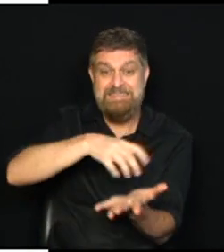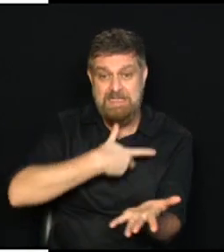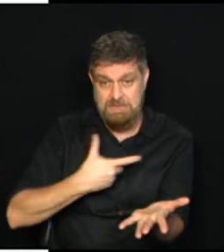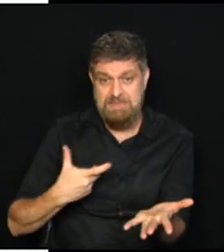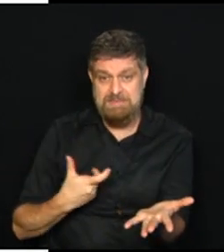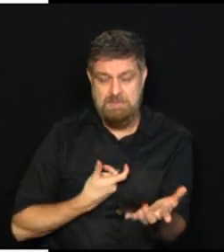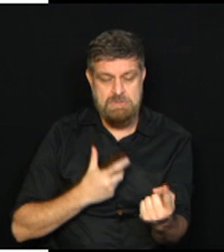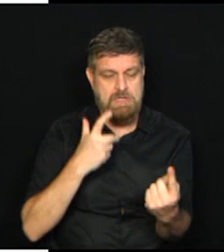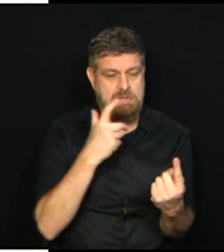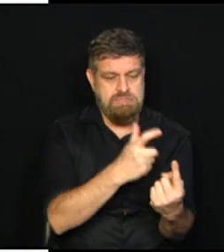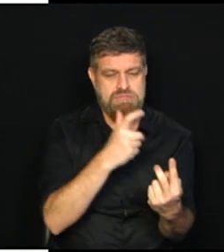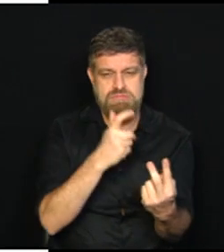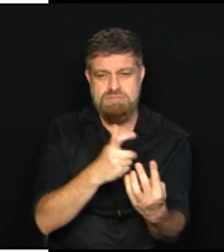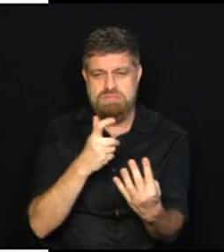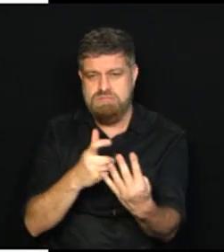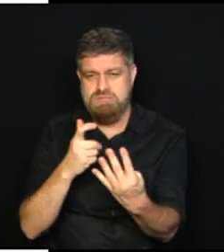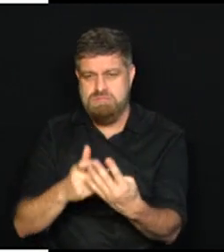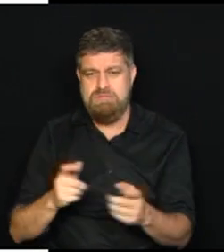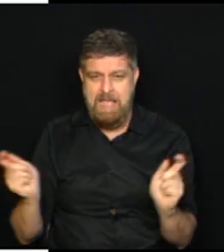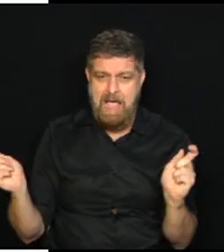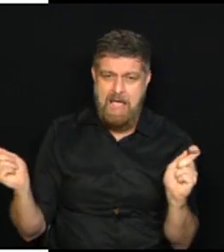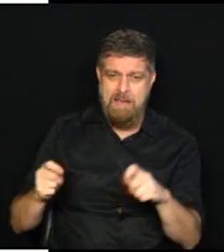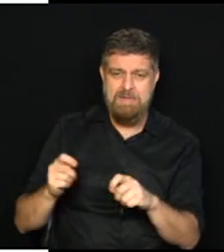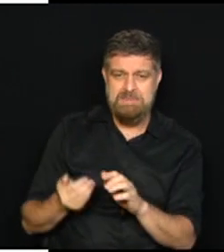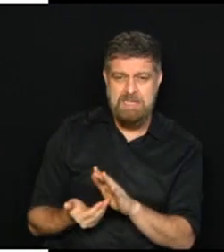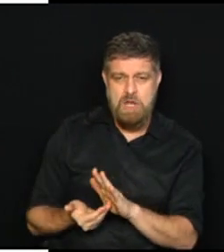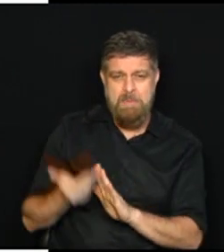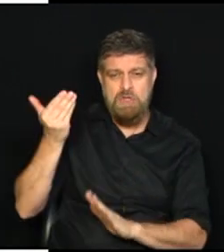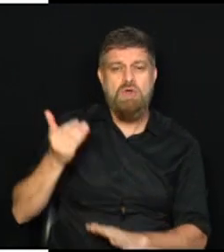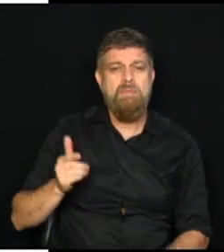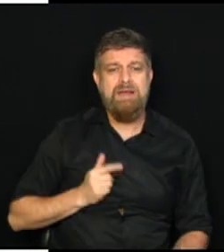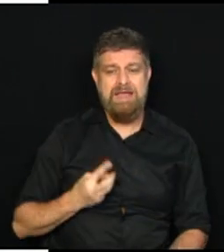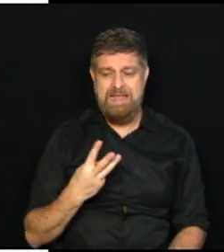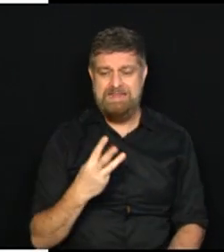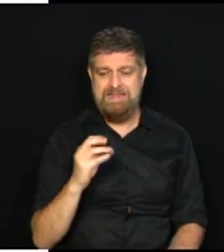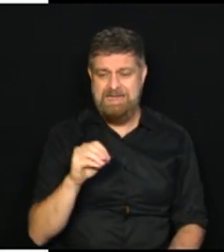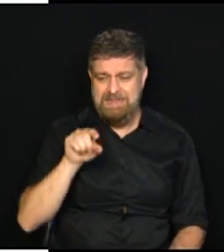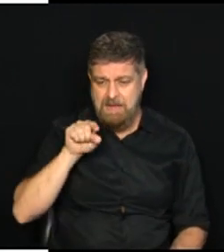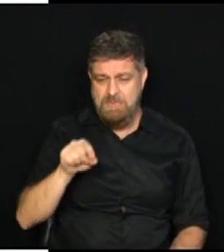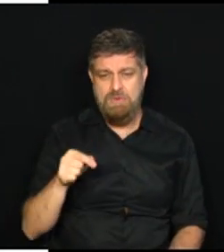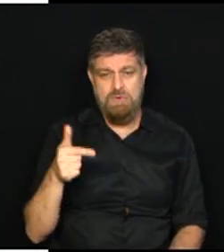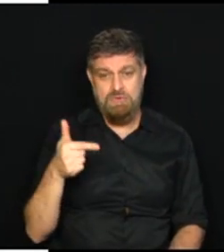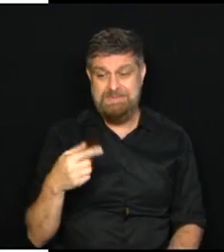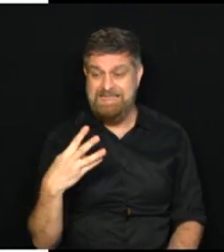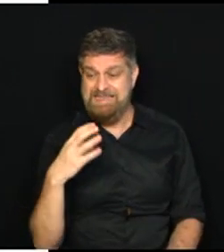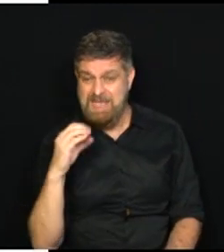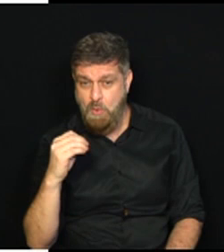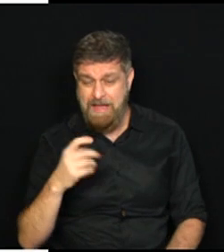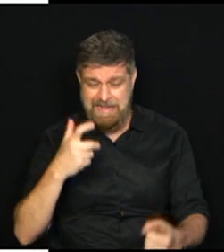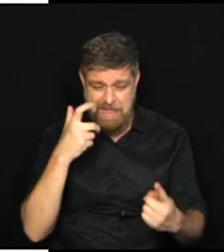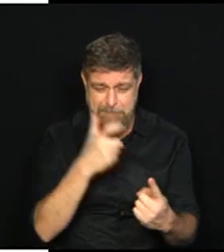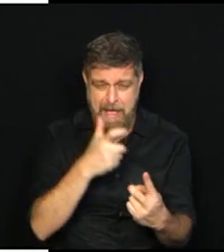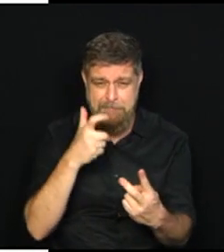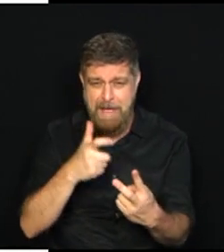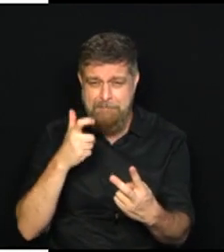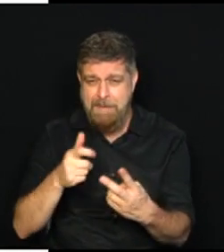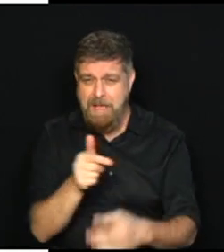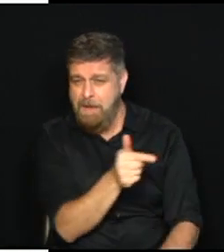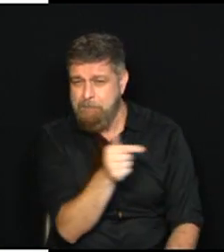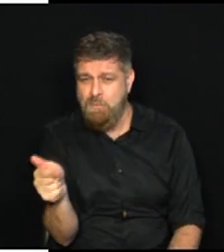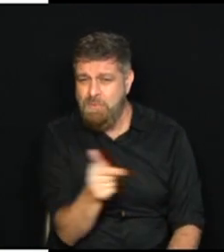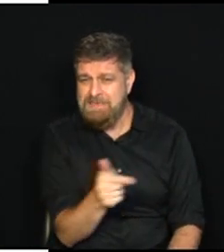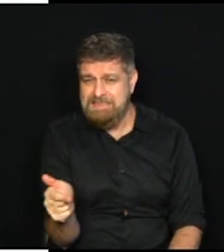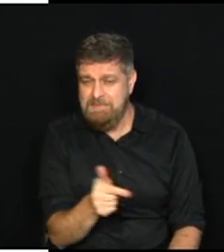saúde, aumentando nossa capacidade para 30.240 doses por semana, sem contar os